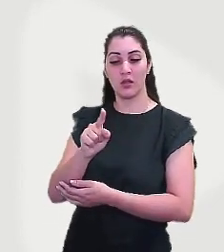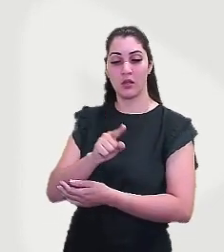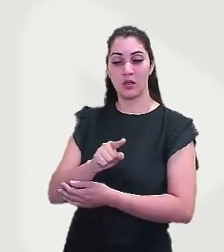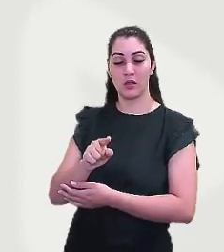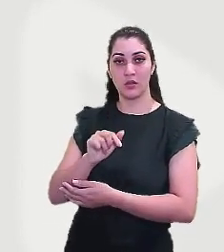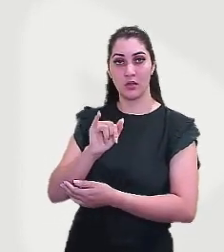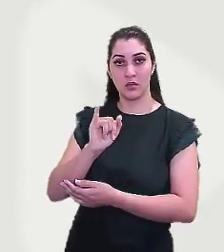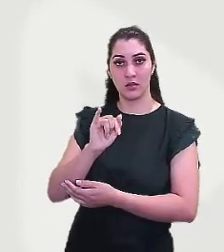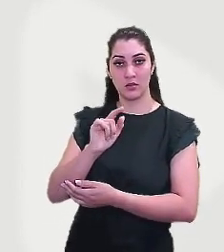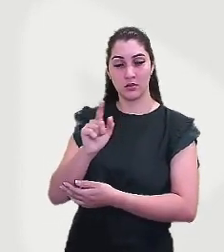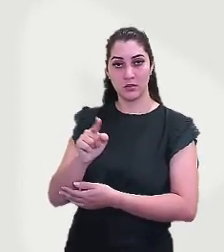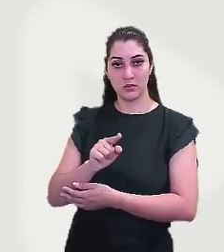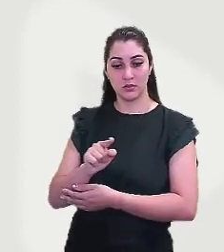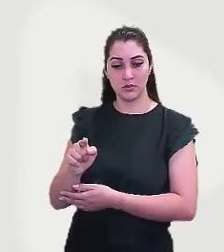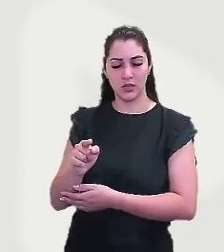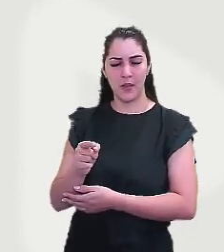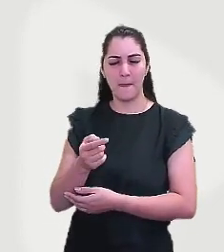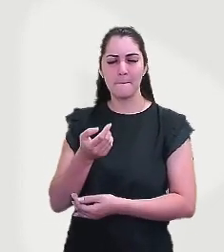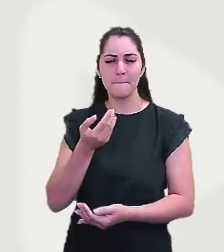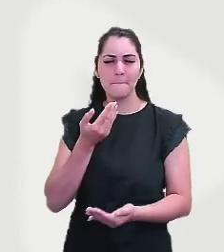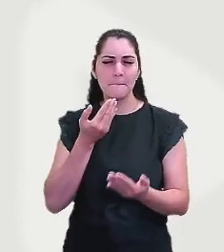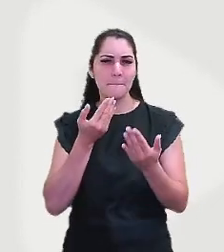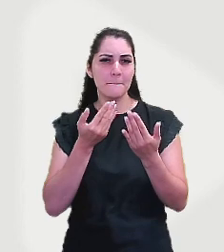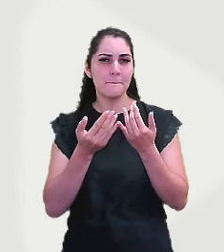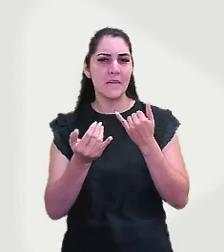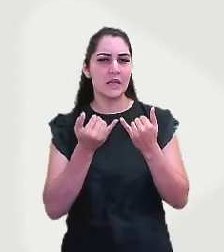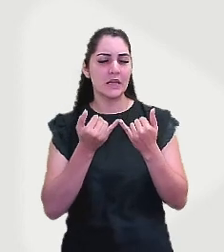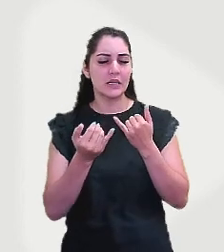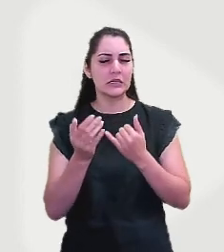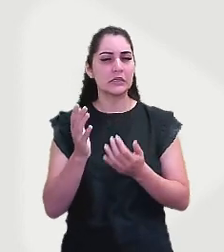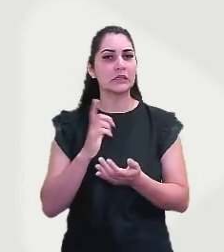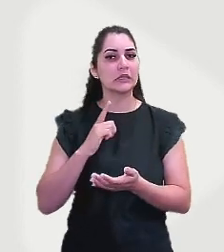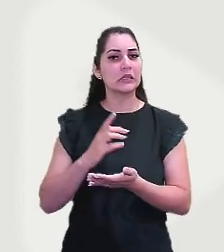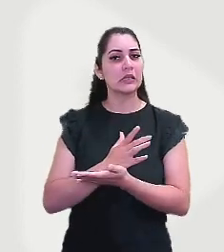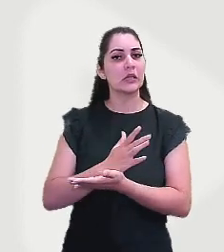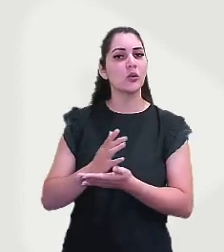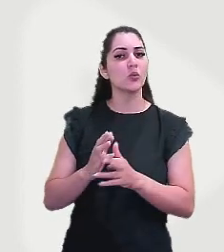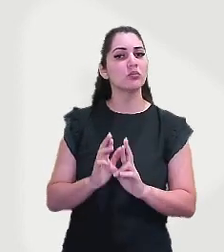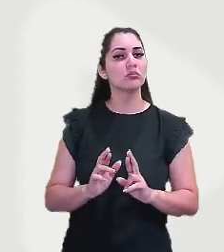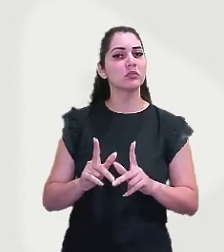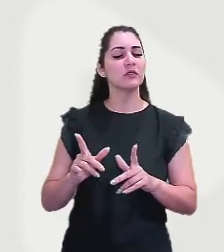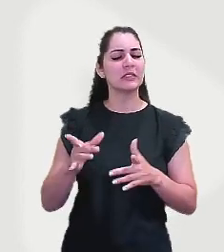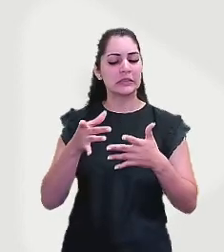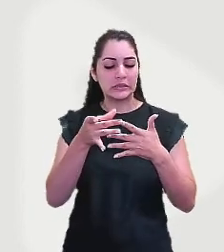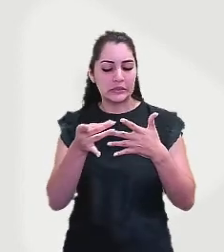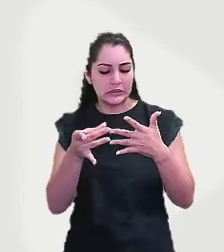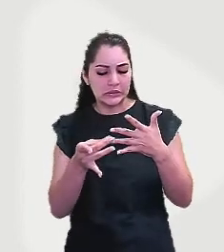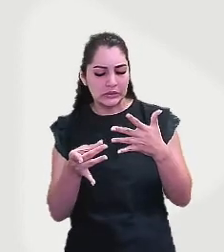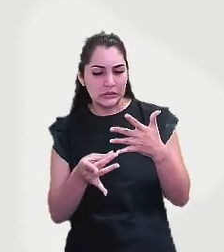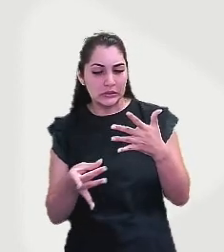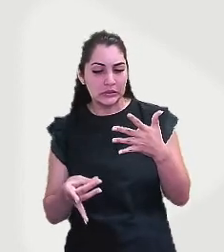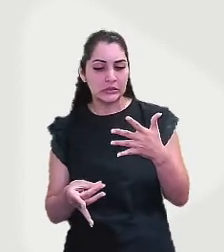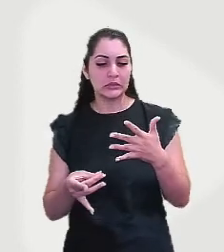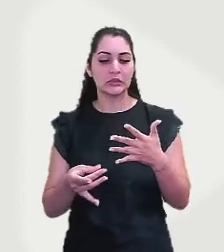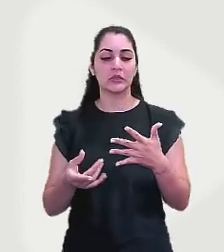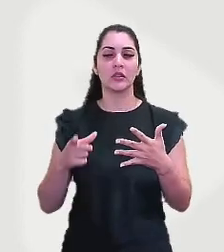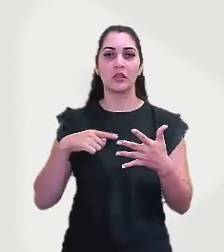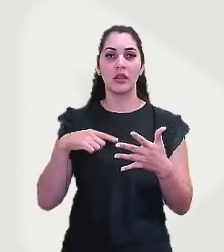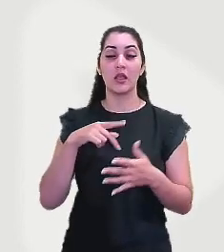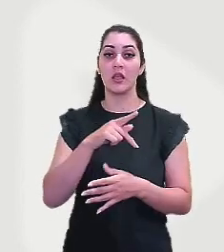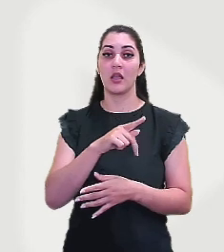né? Que é mais ou menos parecido, mas com algumas diferenças, né? Ele já é um pouco mais detalhista. Planície de terra baixa